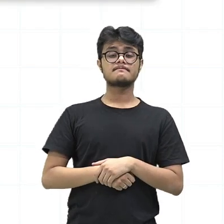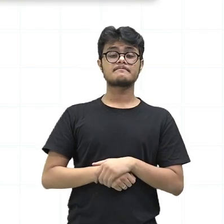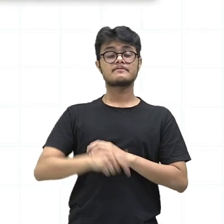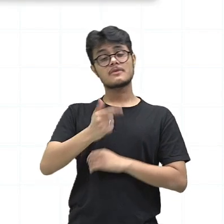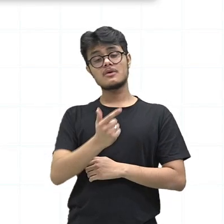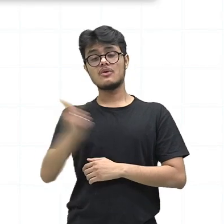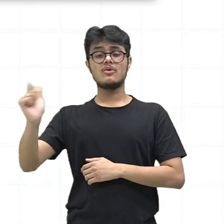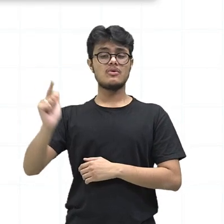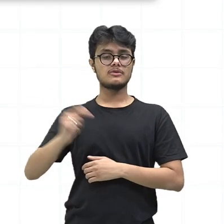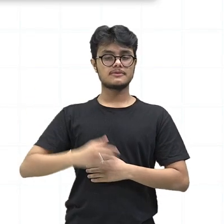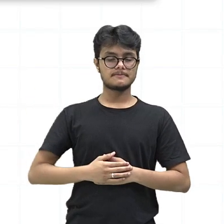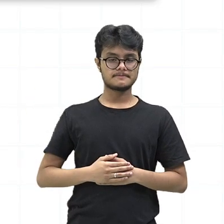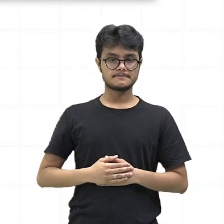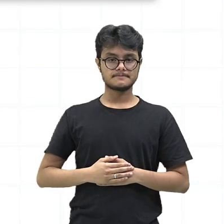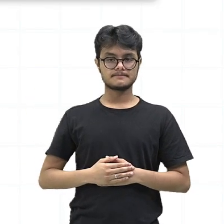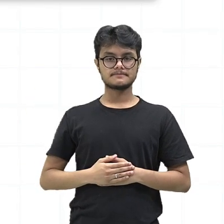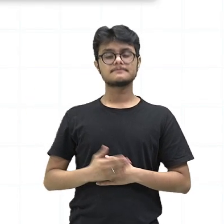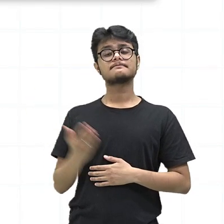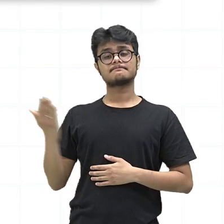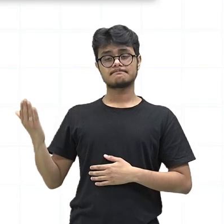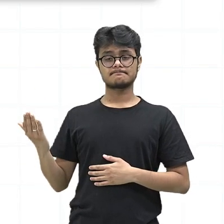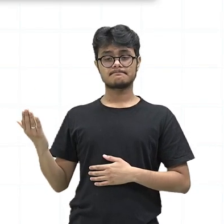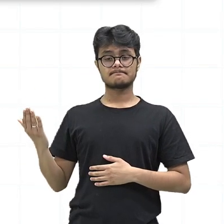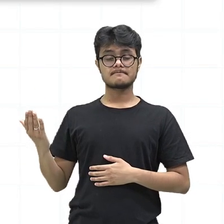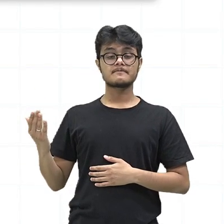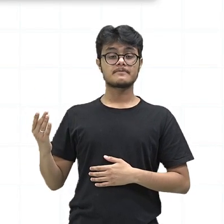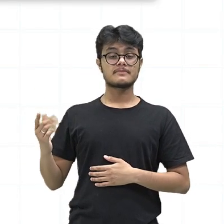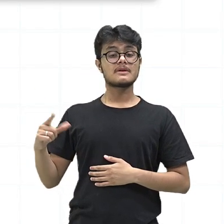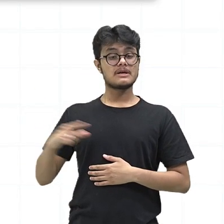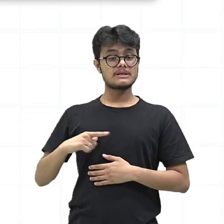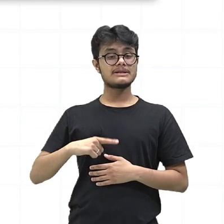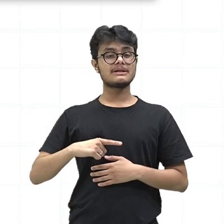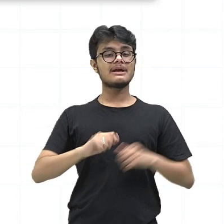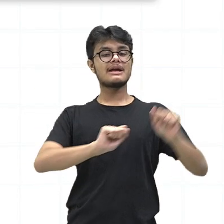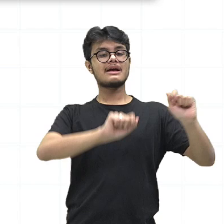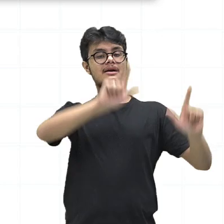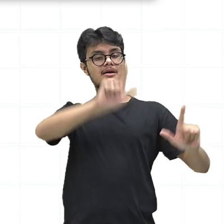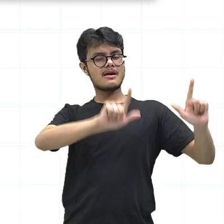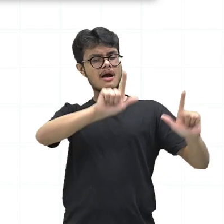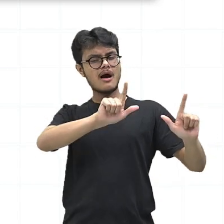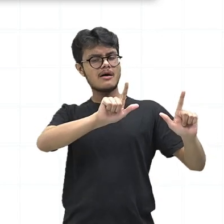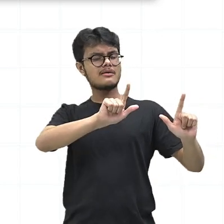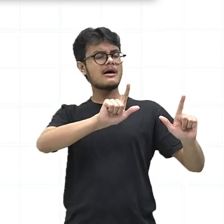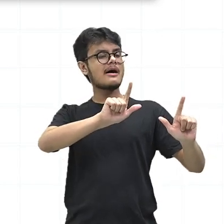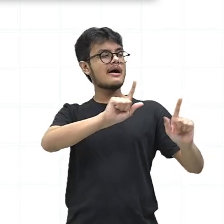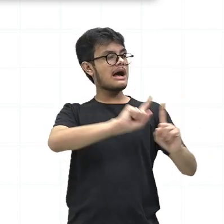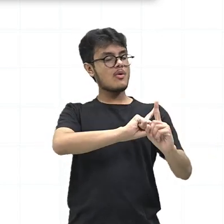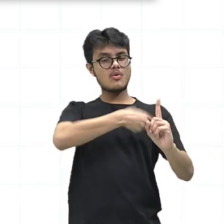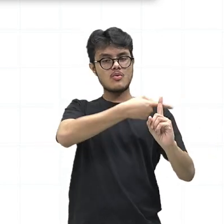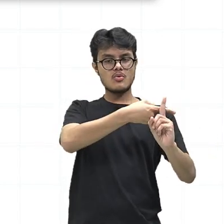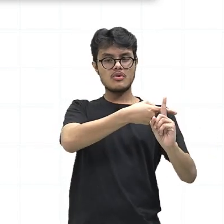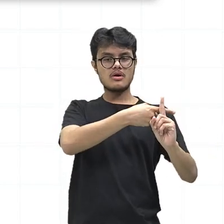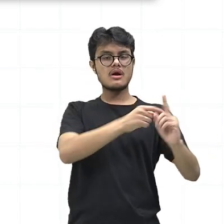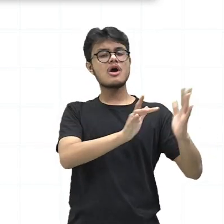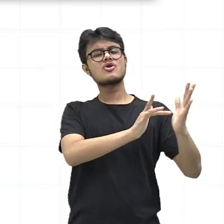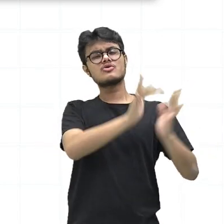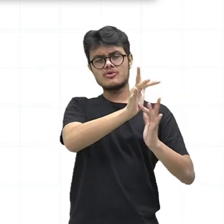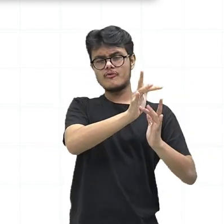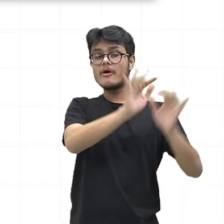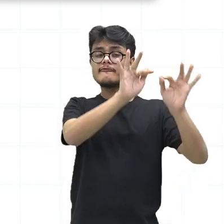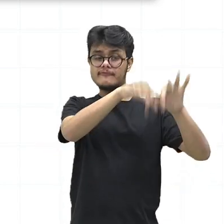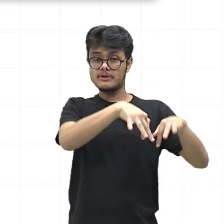afrescos, exemplos de afrescos que nós temos. A gente tem aí o Juízo Final, que a gente acabou de falar, né, que é uma é o final da Capela